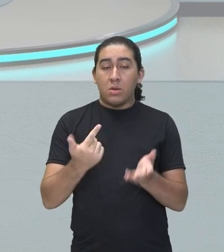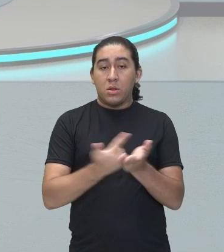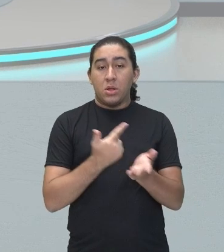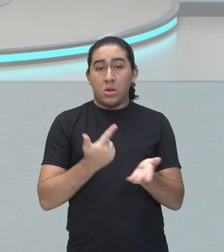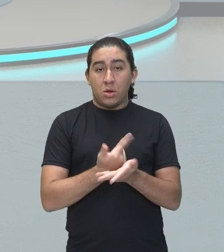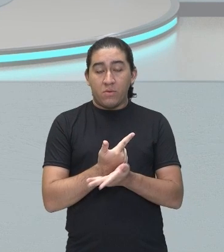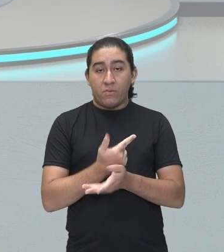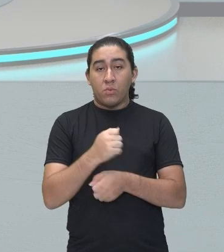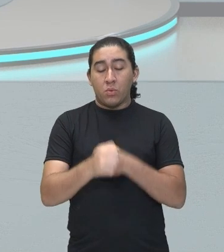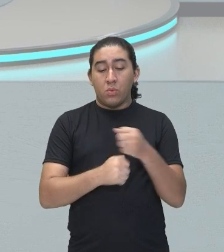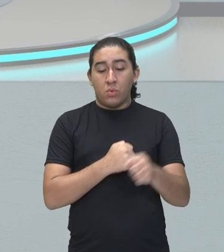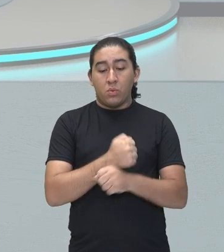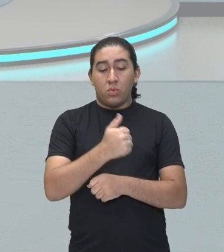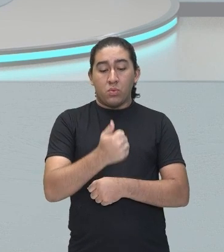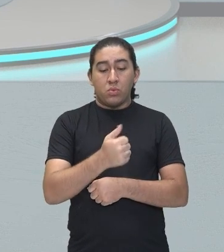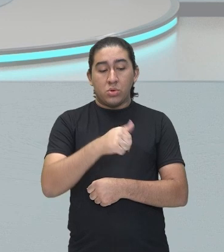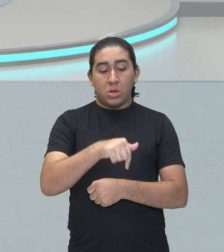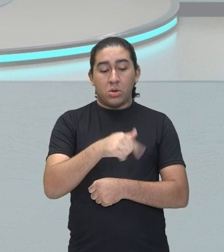1749,